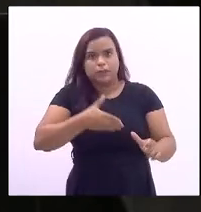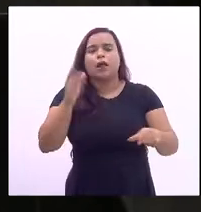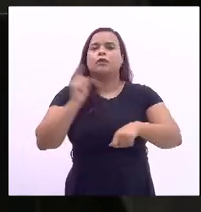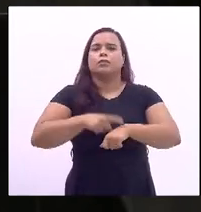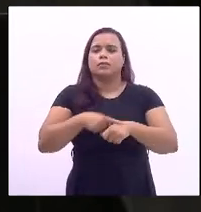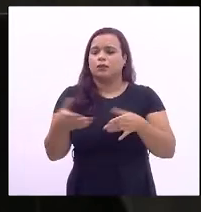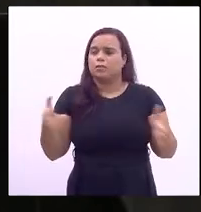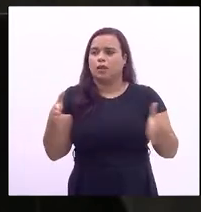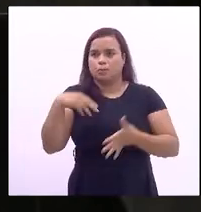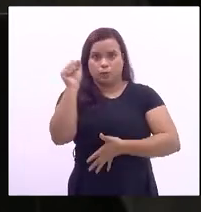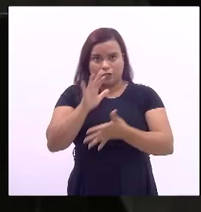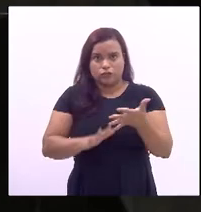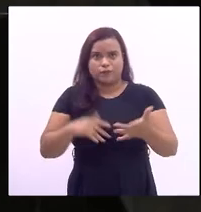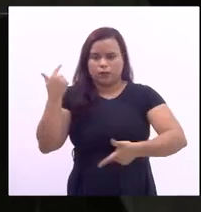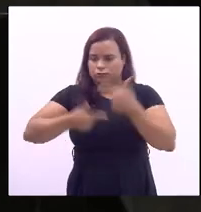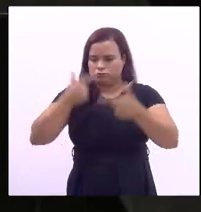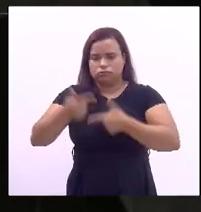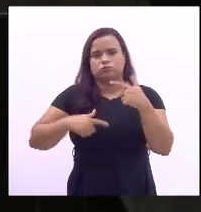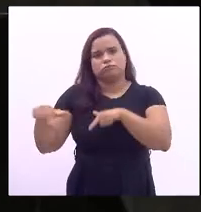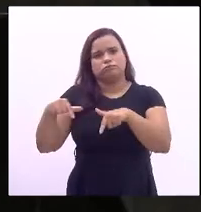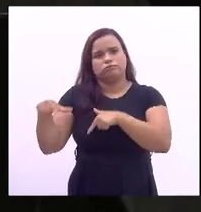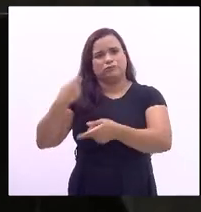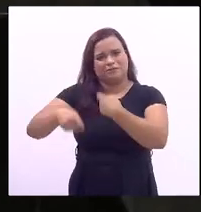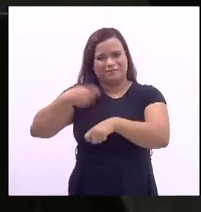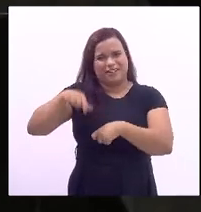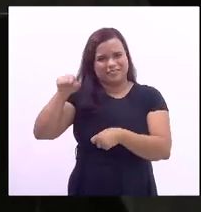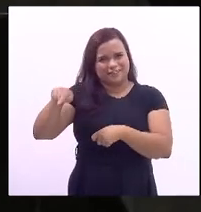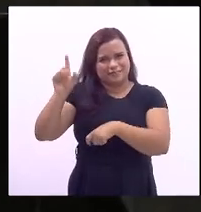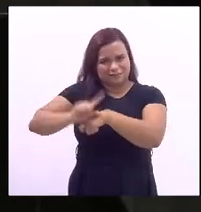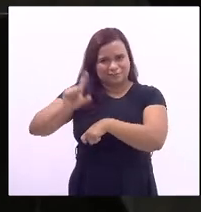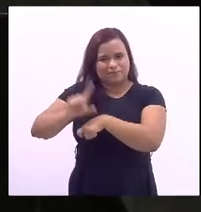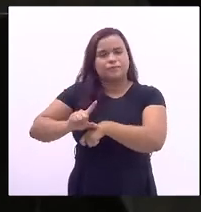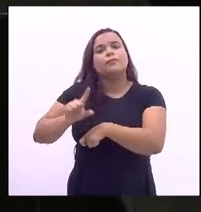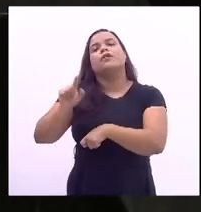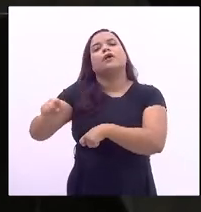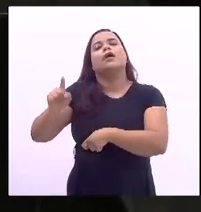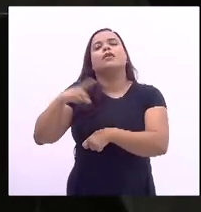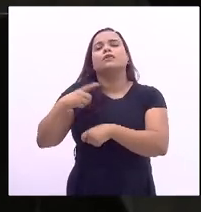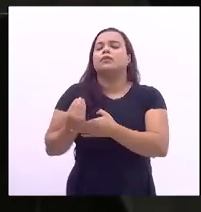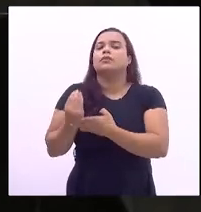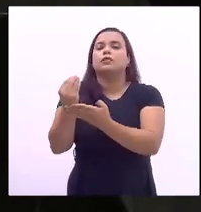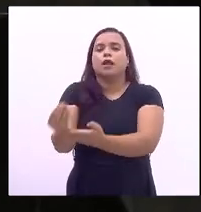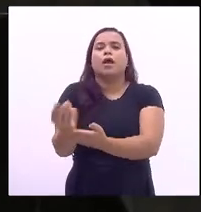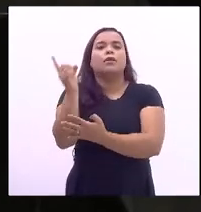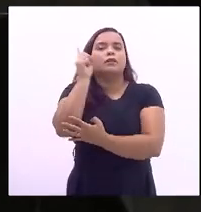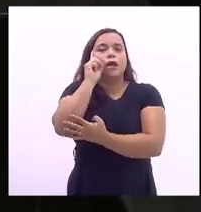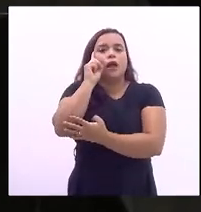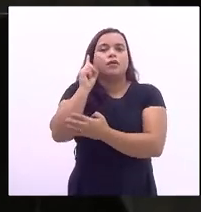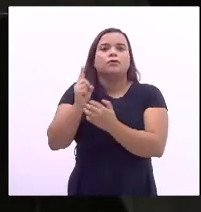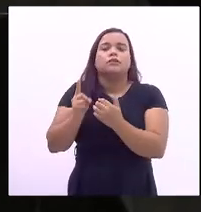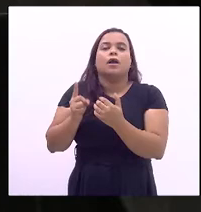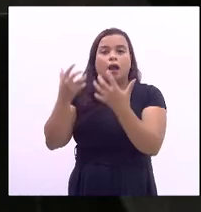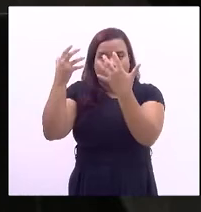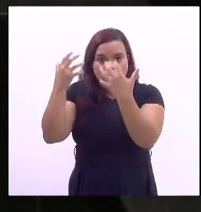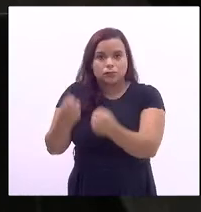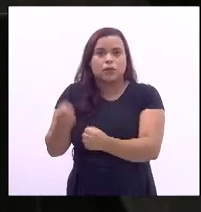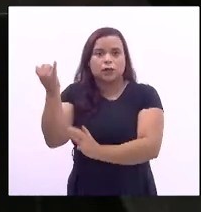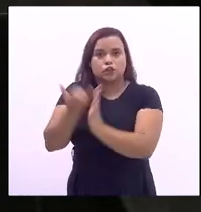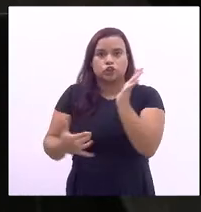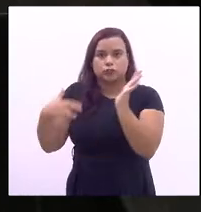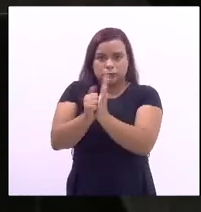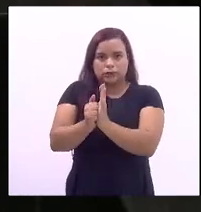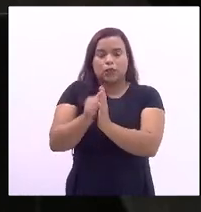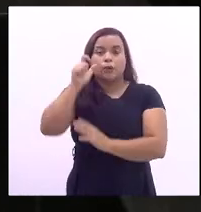do estabelecimento comercial serão conseguir considerada a data de concessão de inscrição e